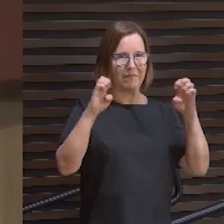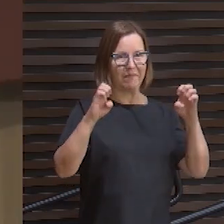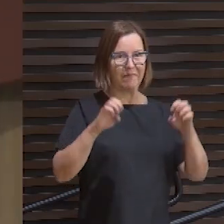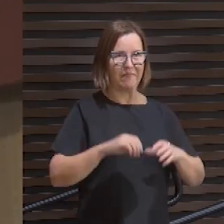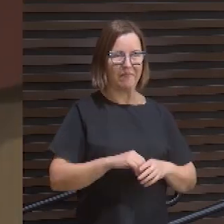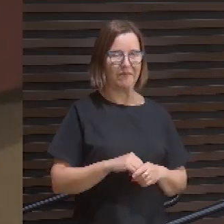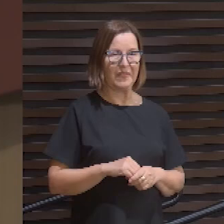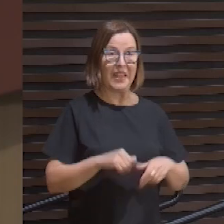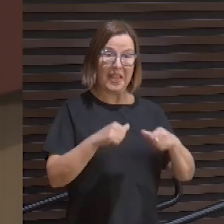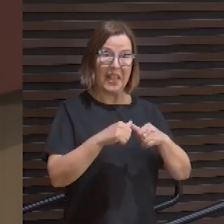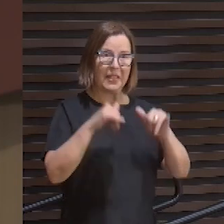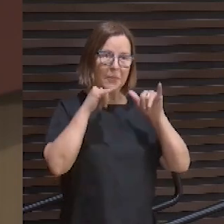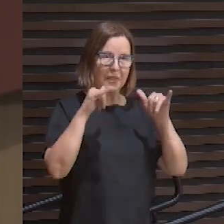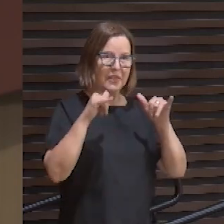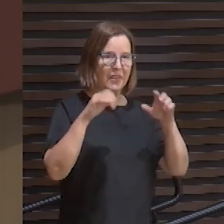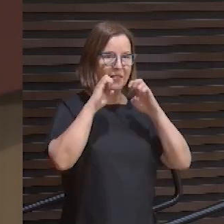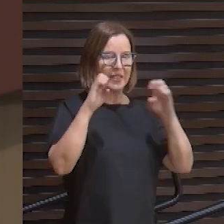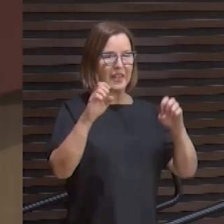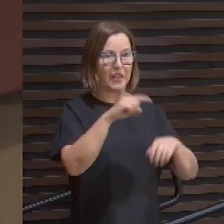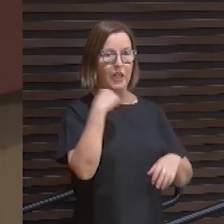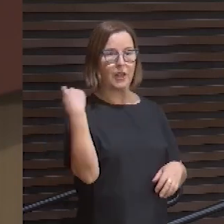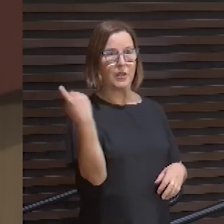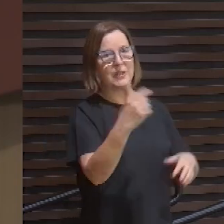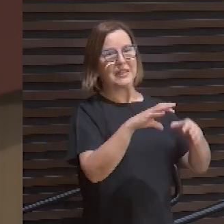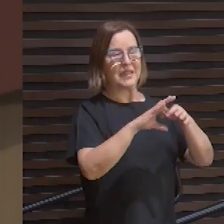É esta mensagem que nos liberta.